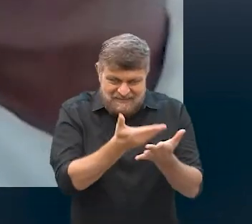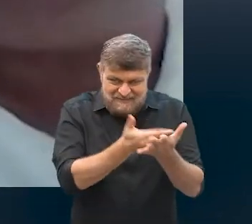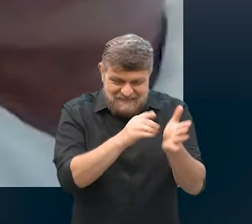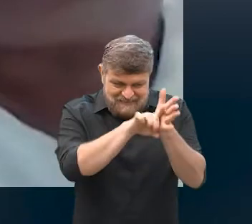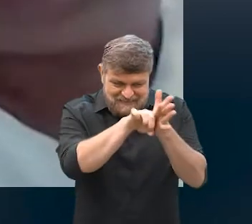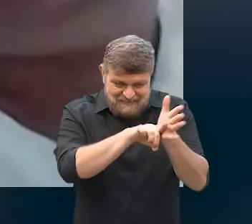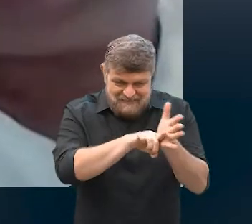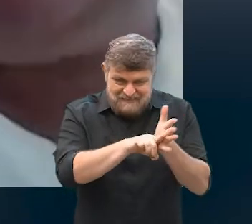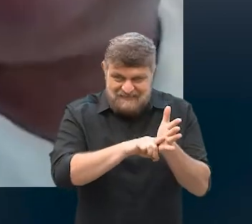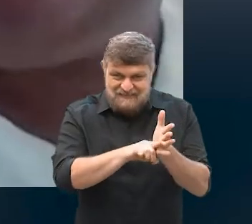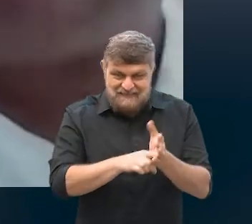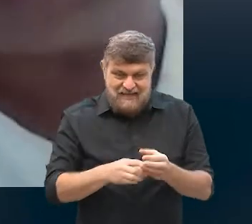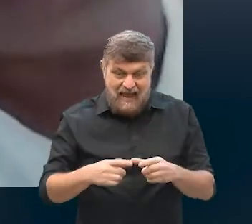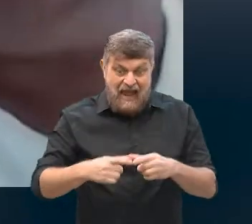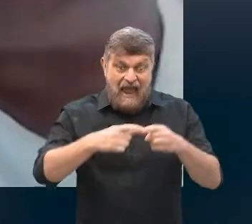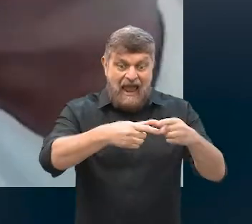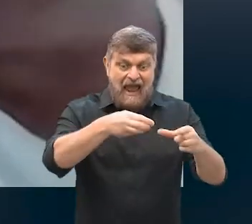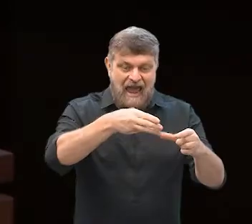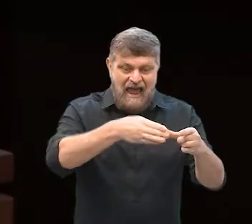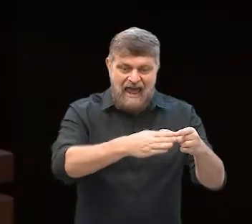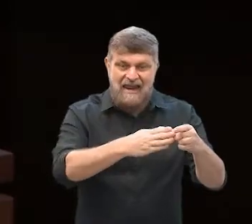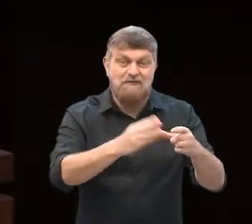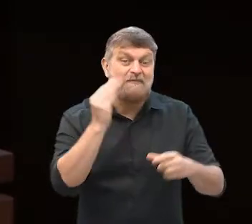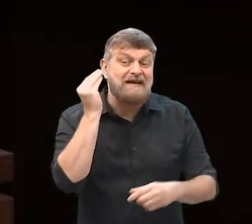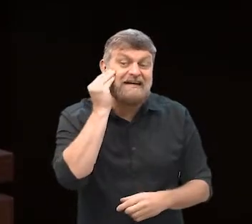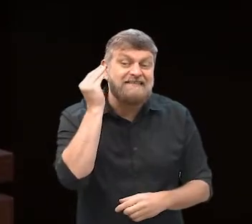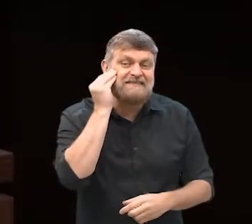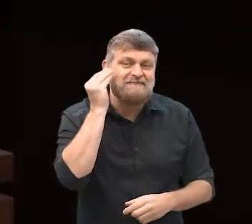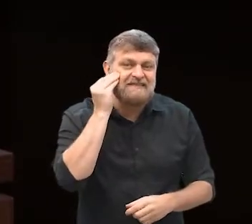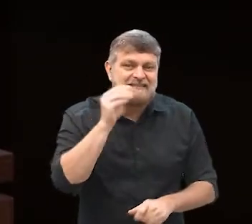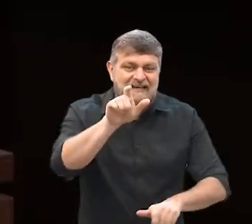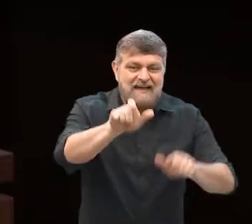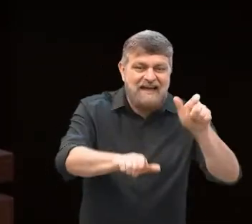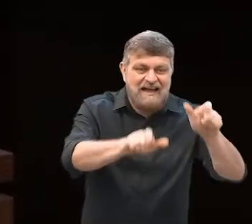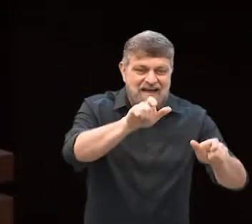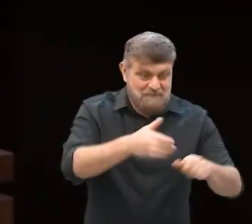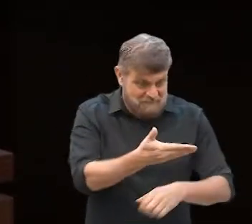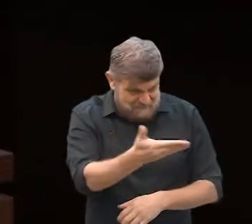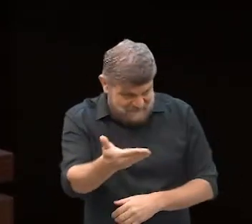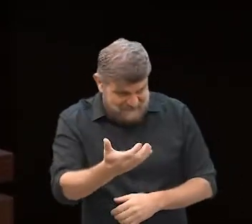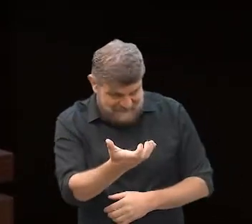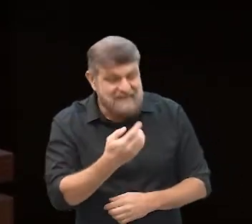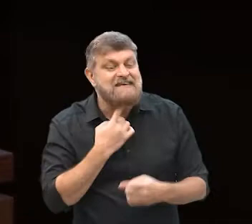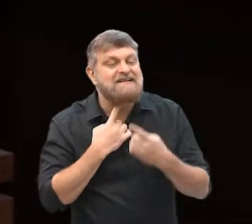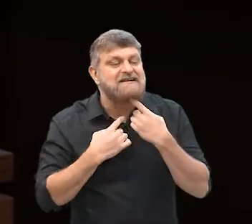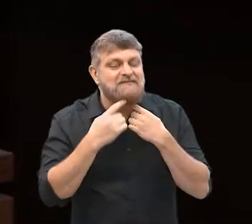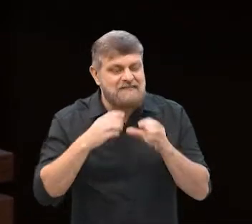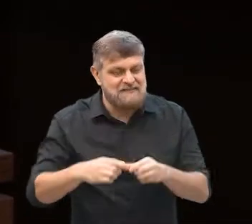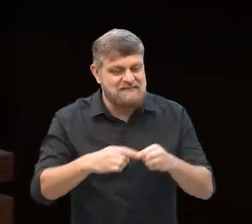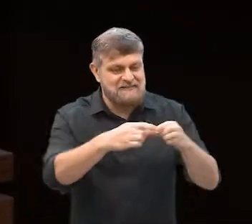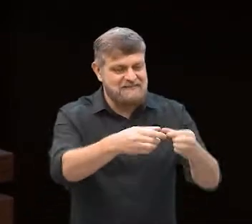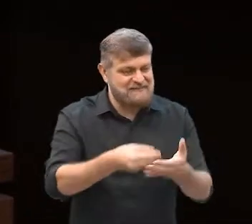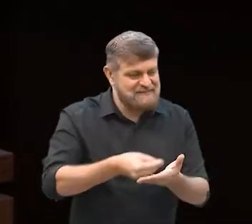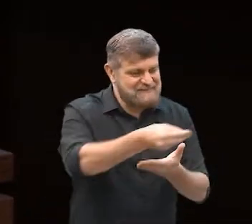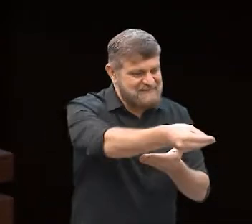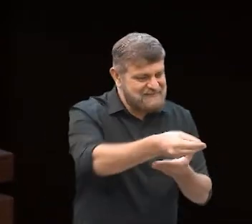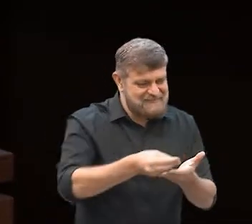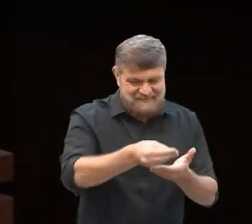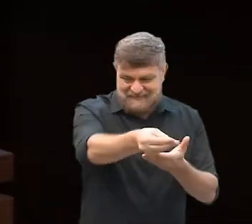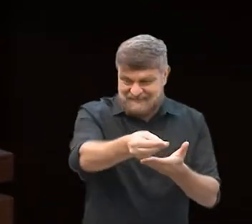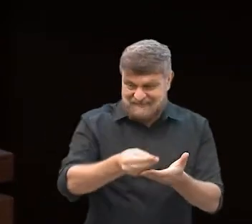nas aulas de mosaico para que as senhoras... Foram nossas cobaias. As senhoras experimentem. E bom ser cobaia, e